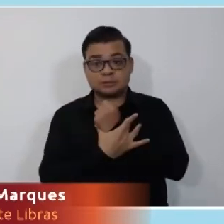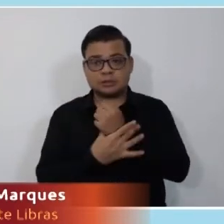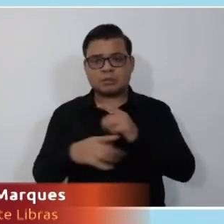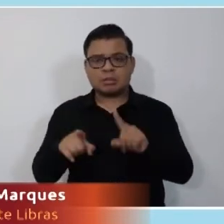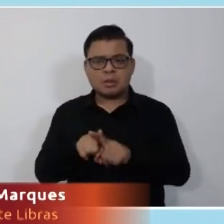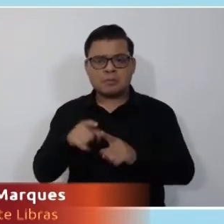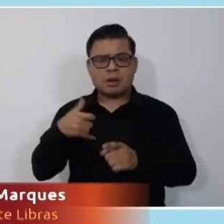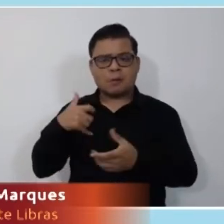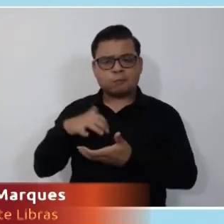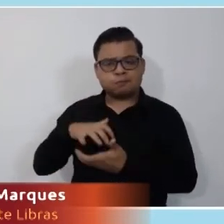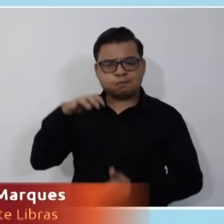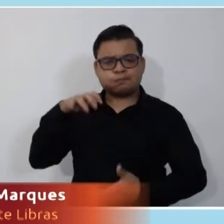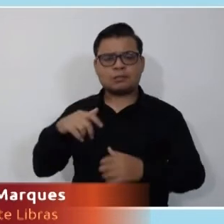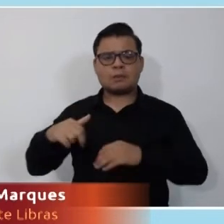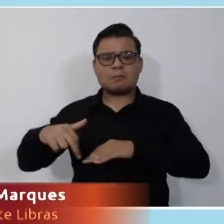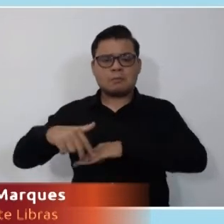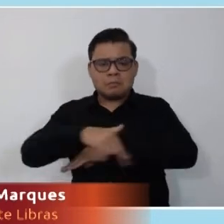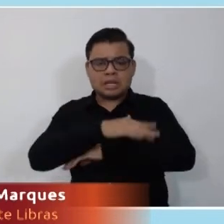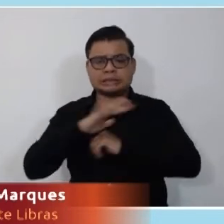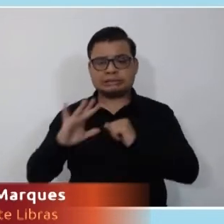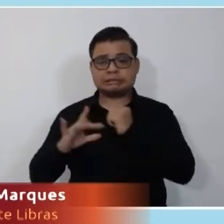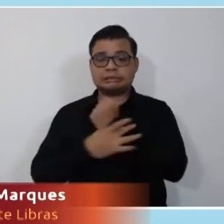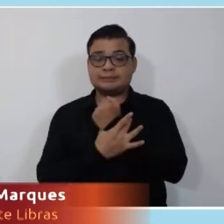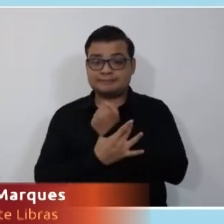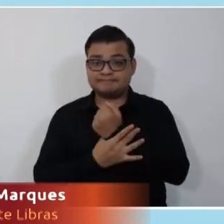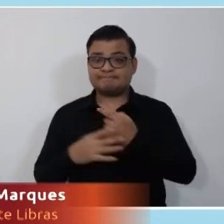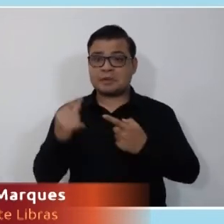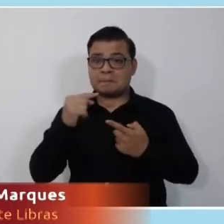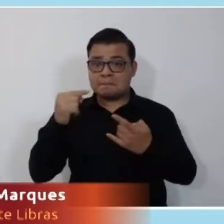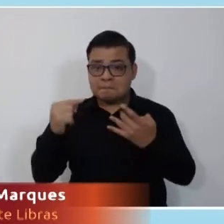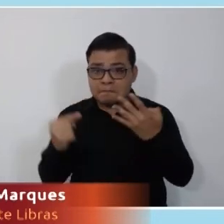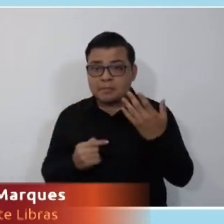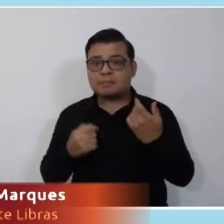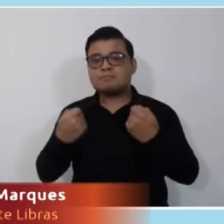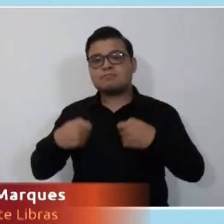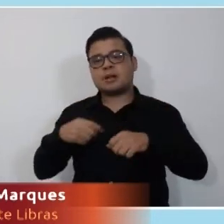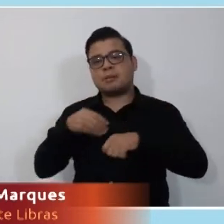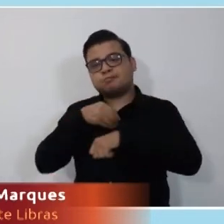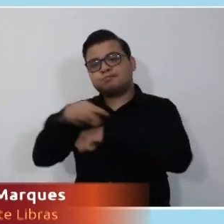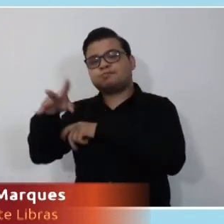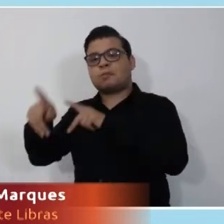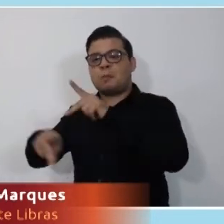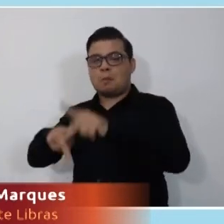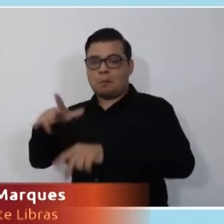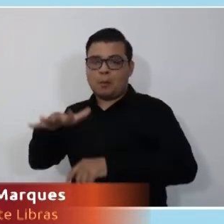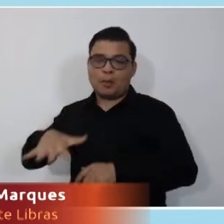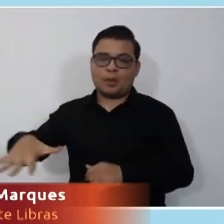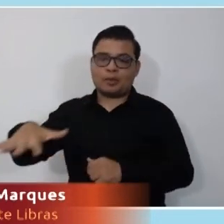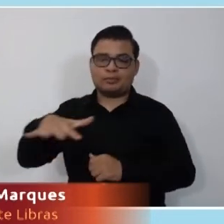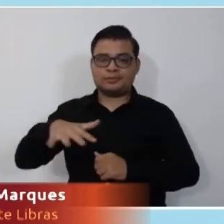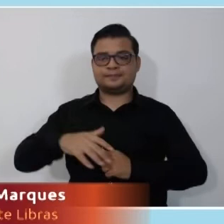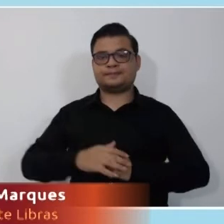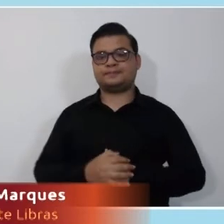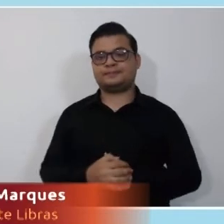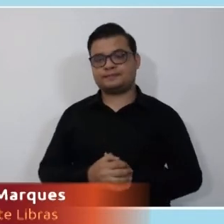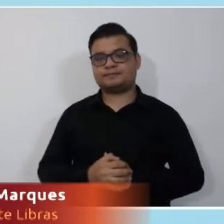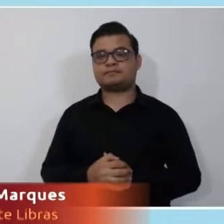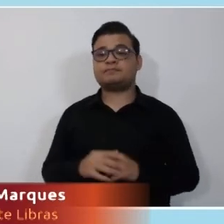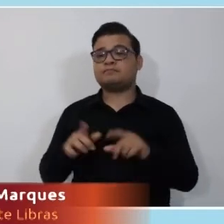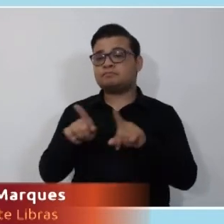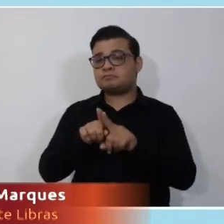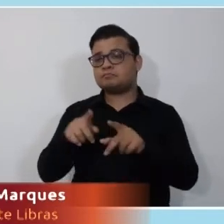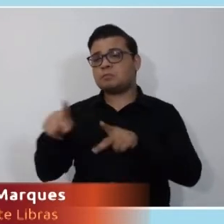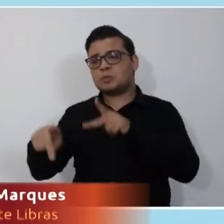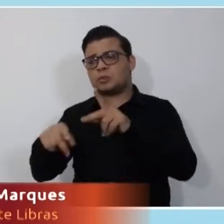também valores que nós temos que transmitir à população com esse novo planejamento. E outra coisa que a população e a sociedade em geral